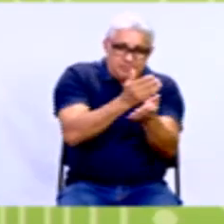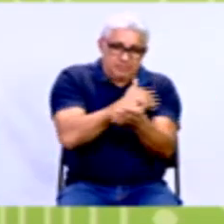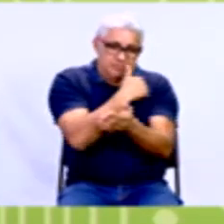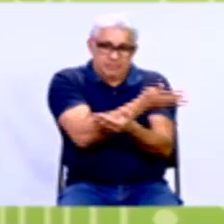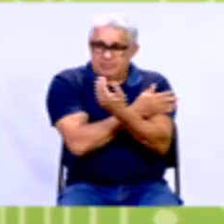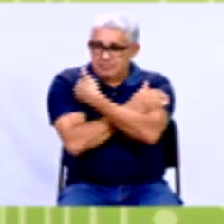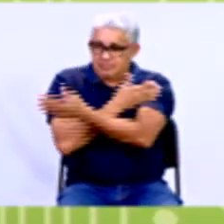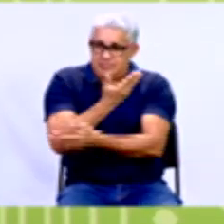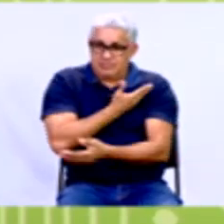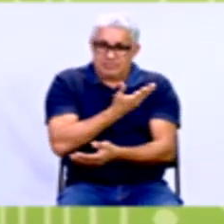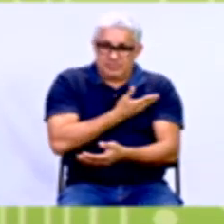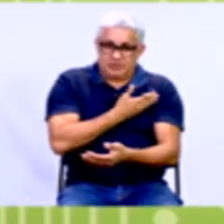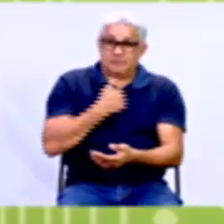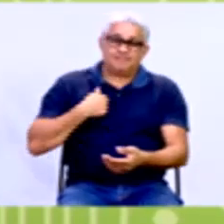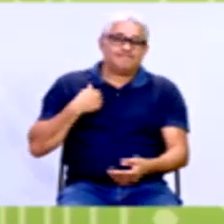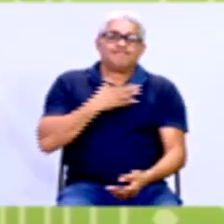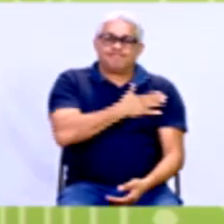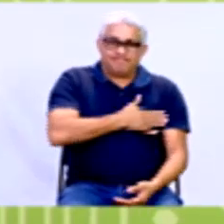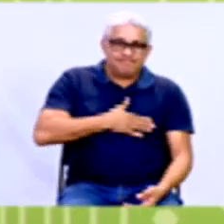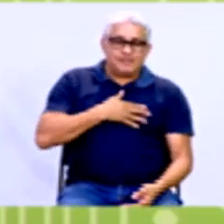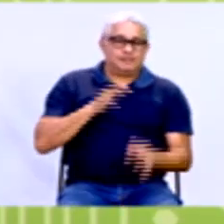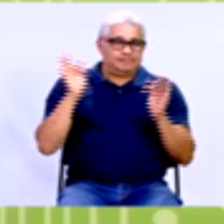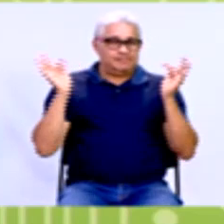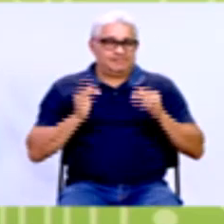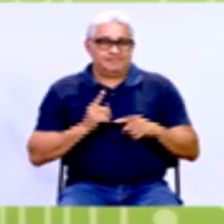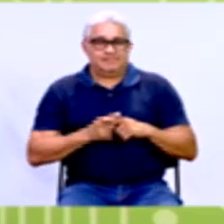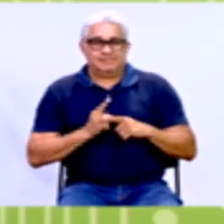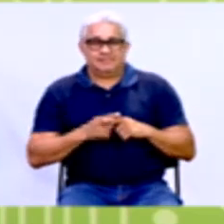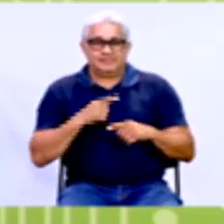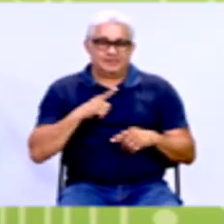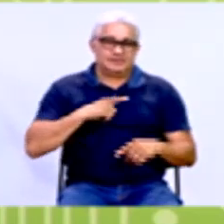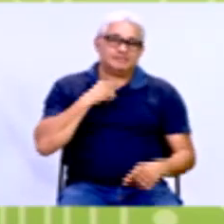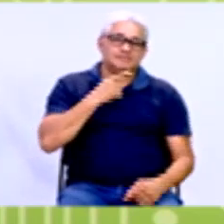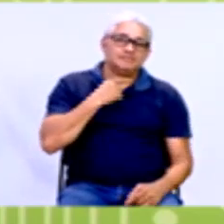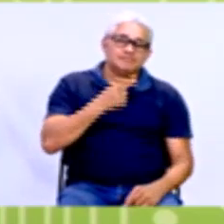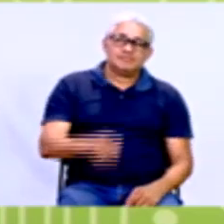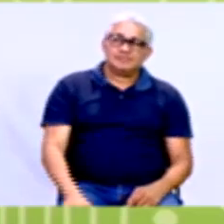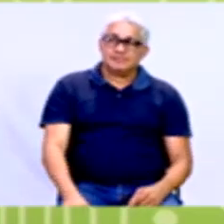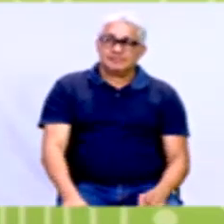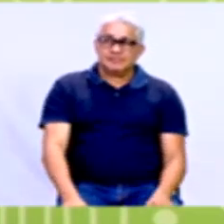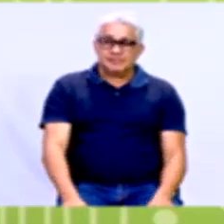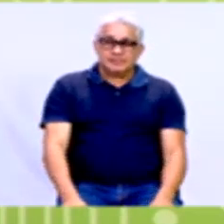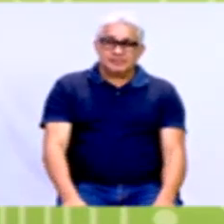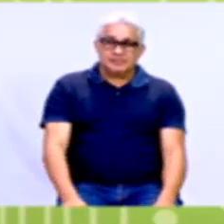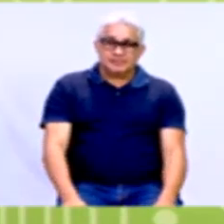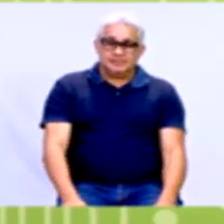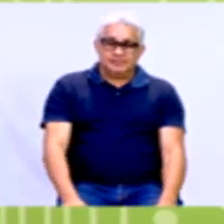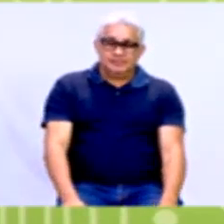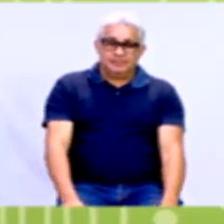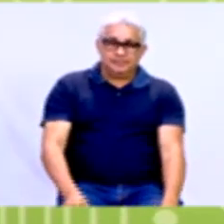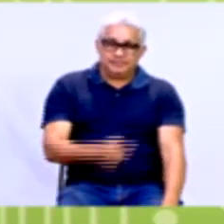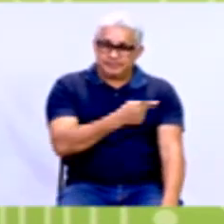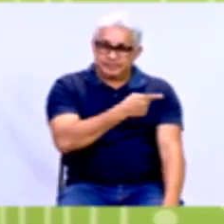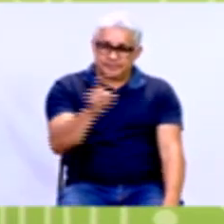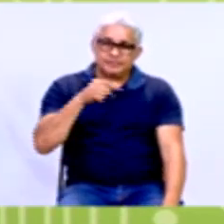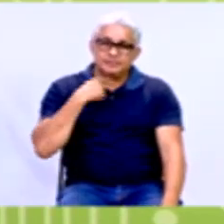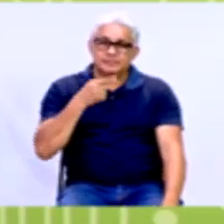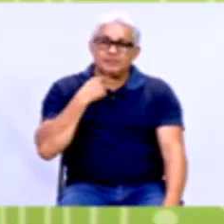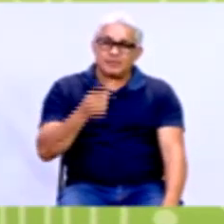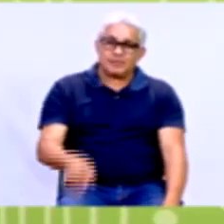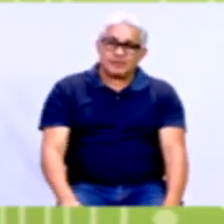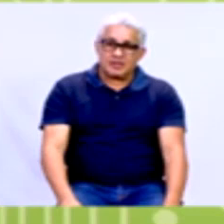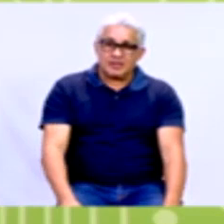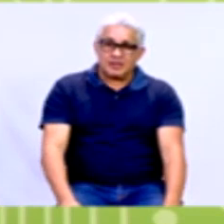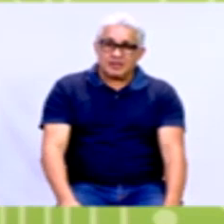ficou bem contente mesmo. Caso tenha algumas dúvidas que surjam aí no decorrer da semana, para mandar